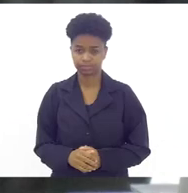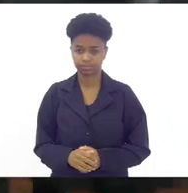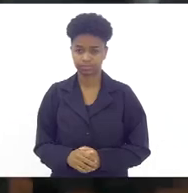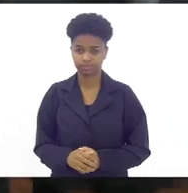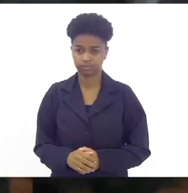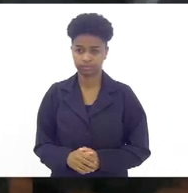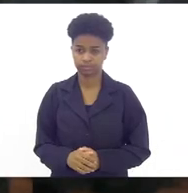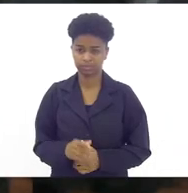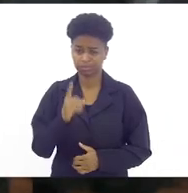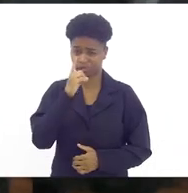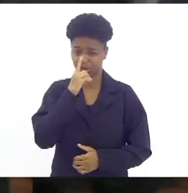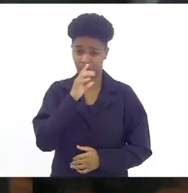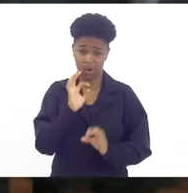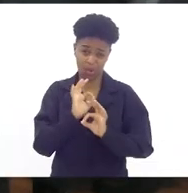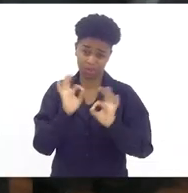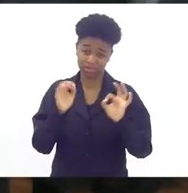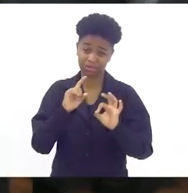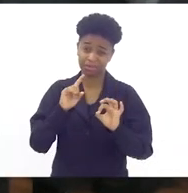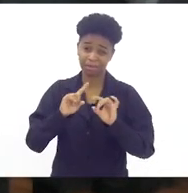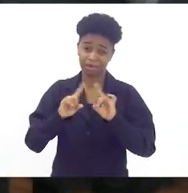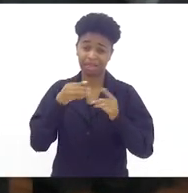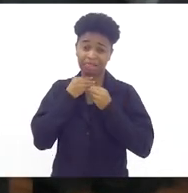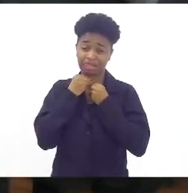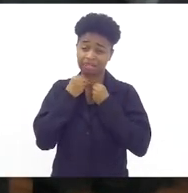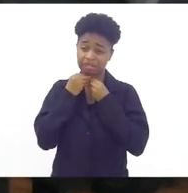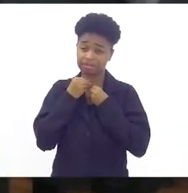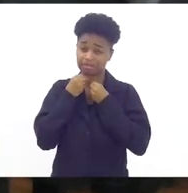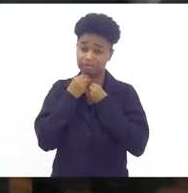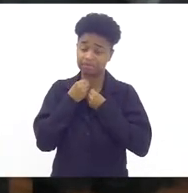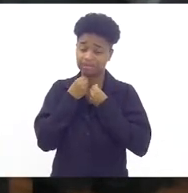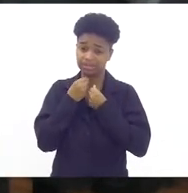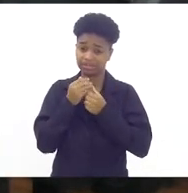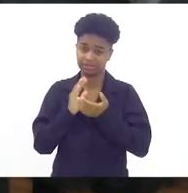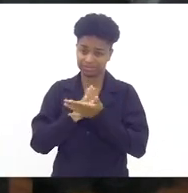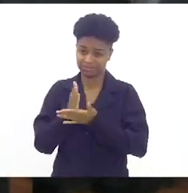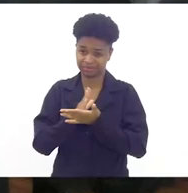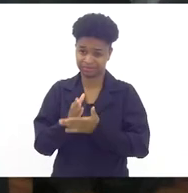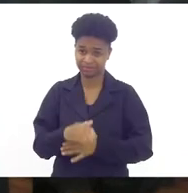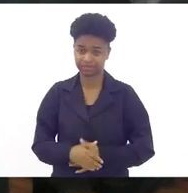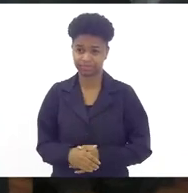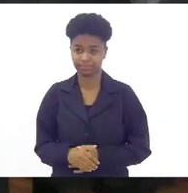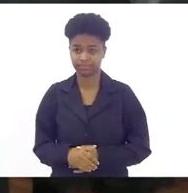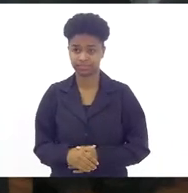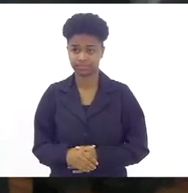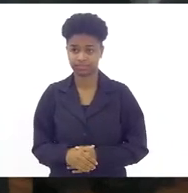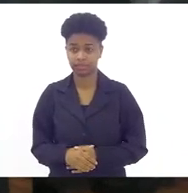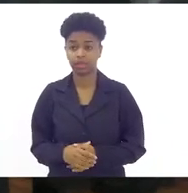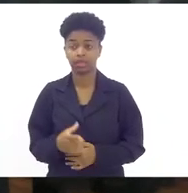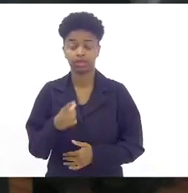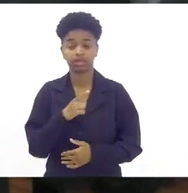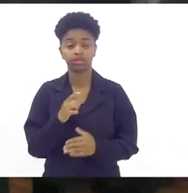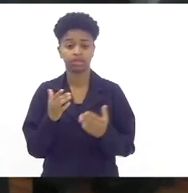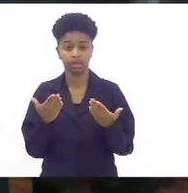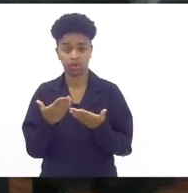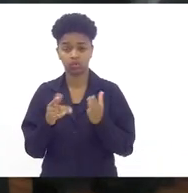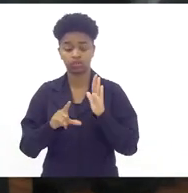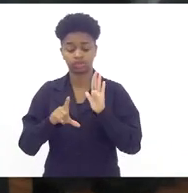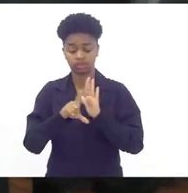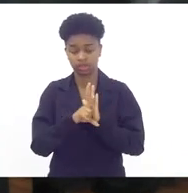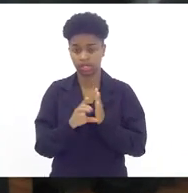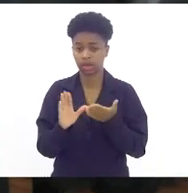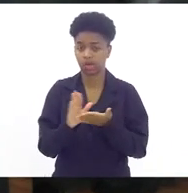biscoitinho ótimo mas é uma farinhazinha que deixa aqui na garganta que não vale não temos hoje condições legais né de ter